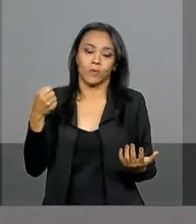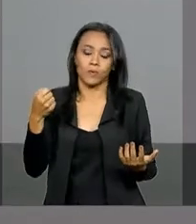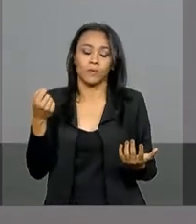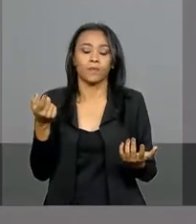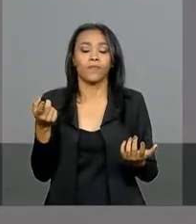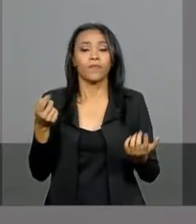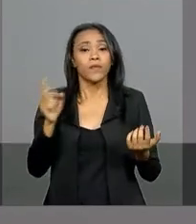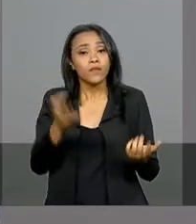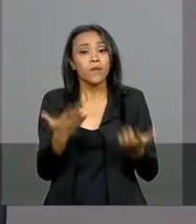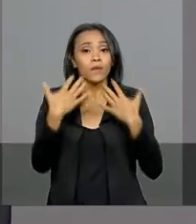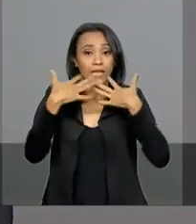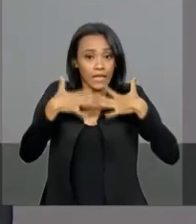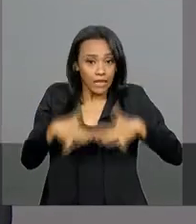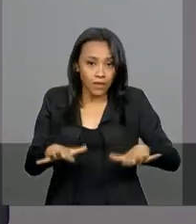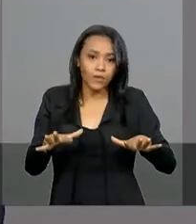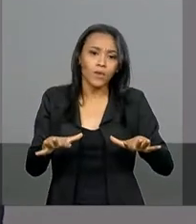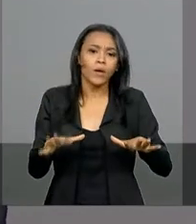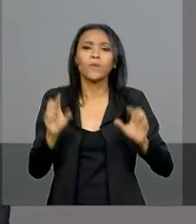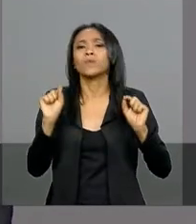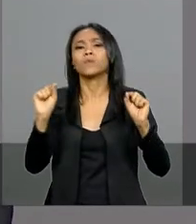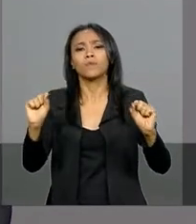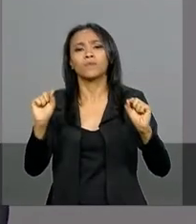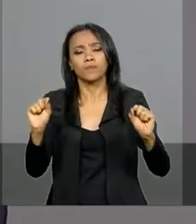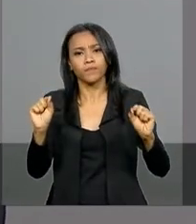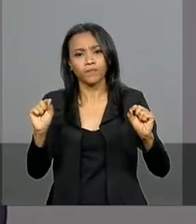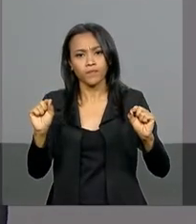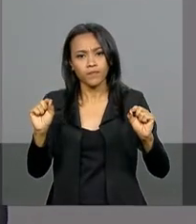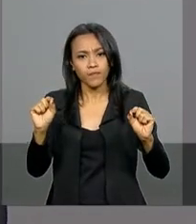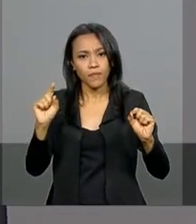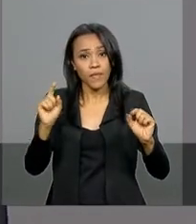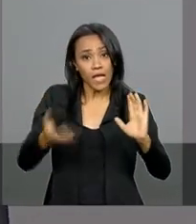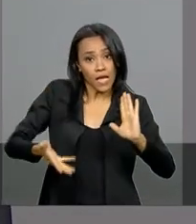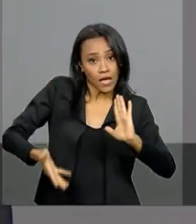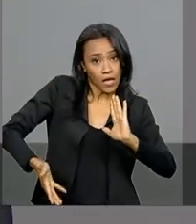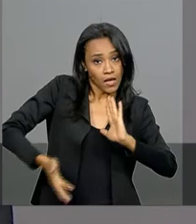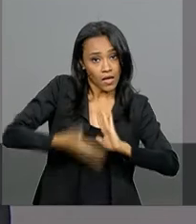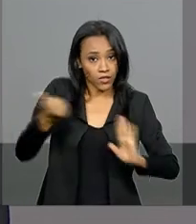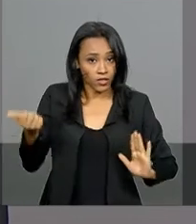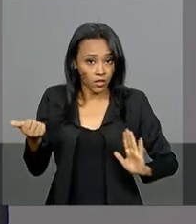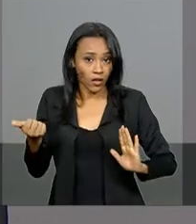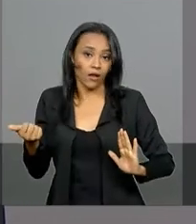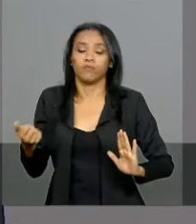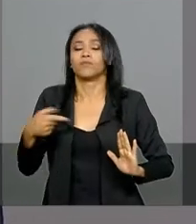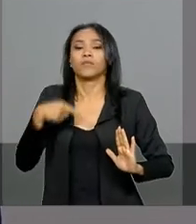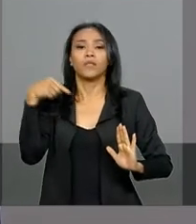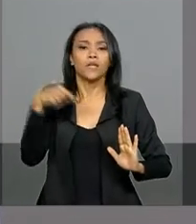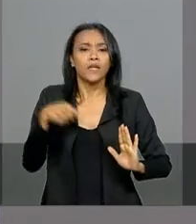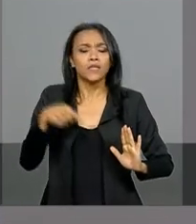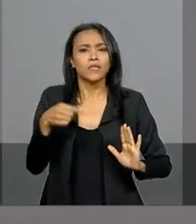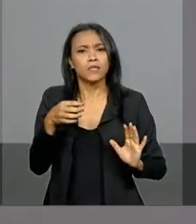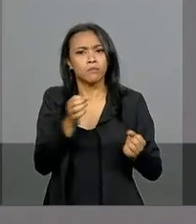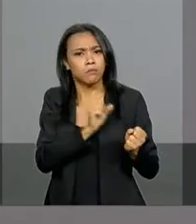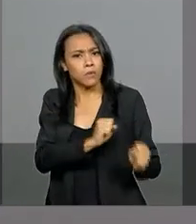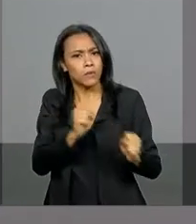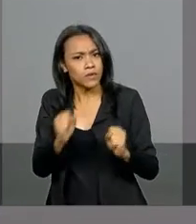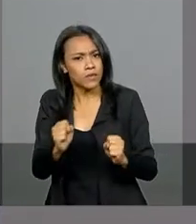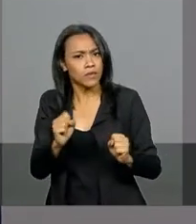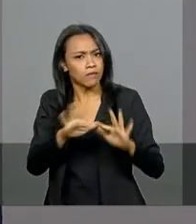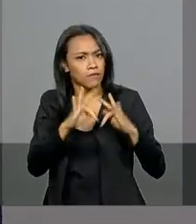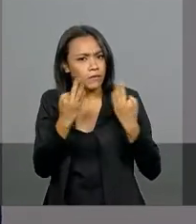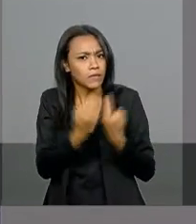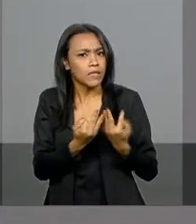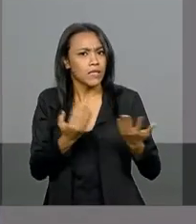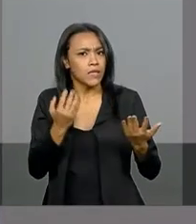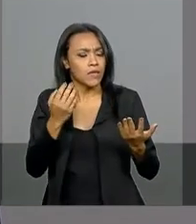natural portanto do que retirar o poder familiar daqueles que por seus atos se